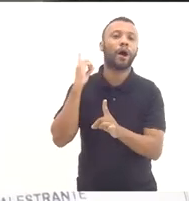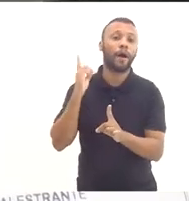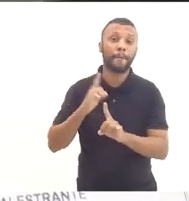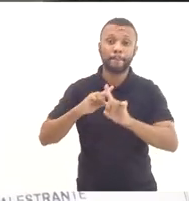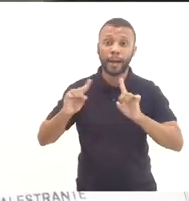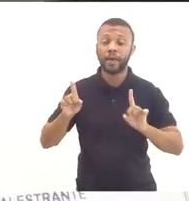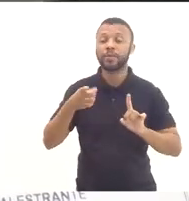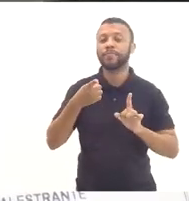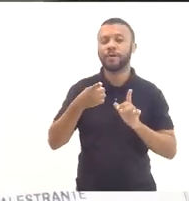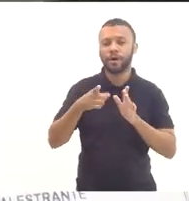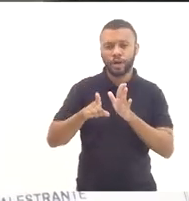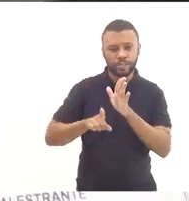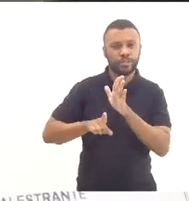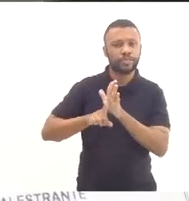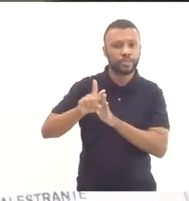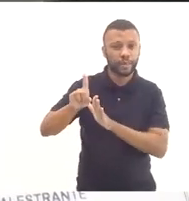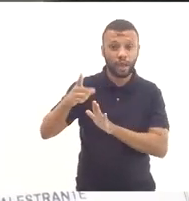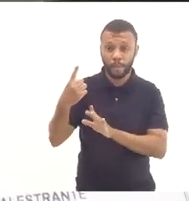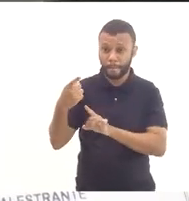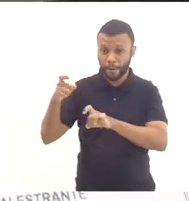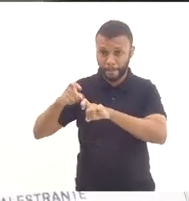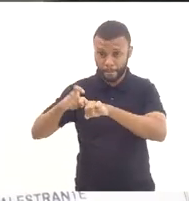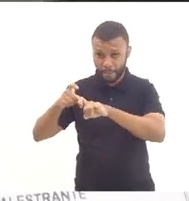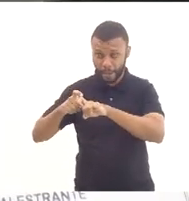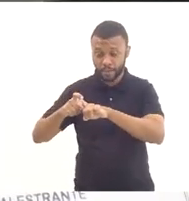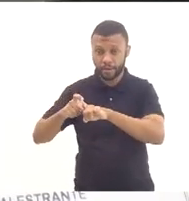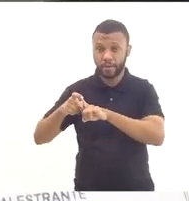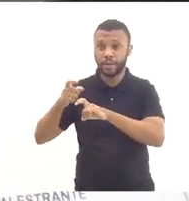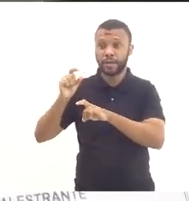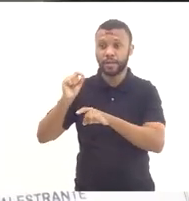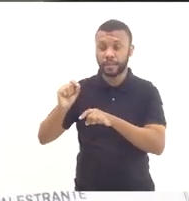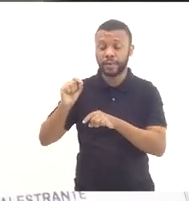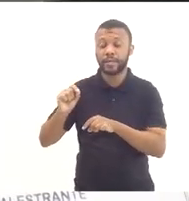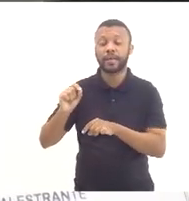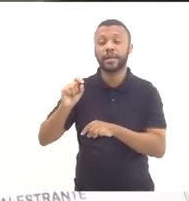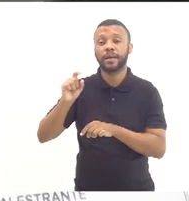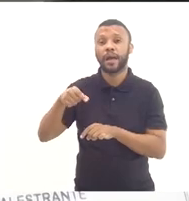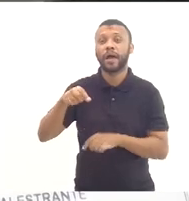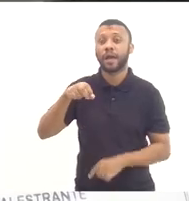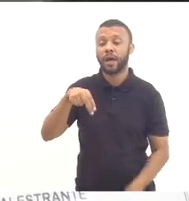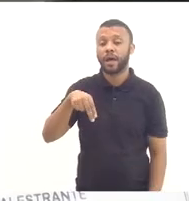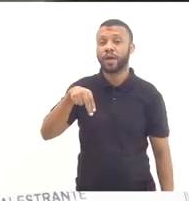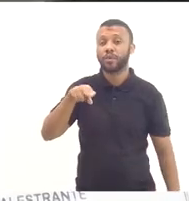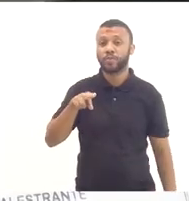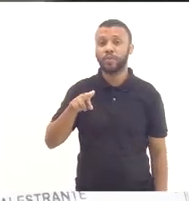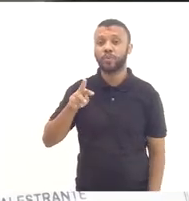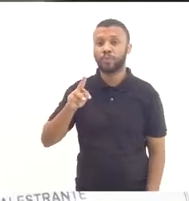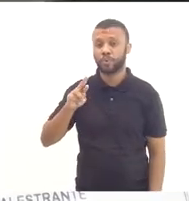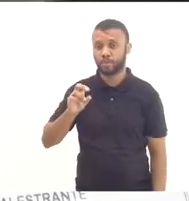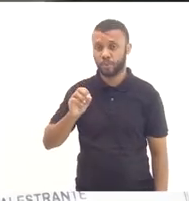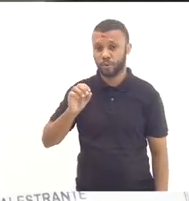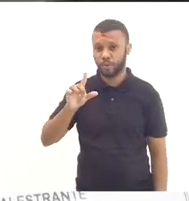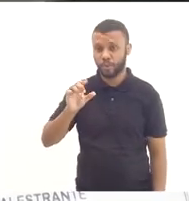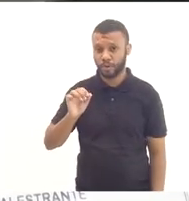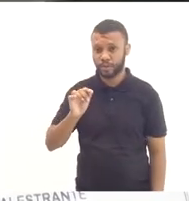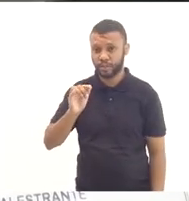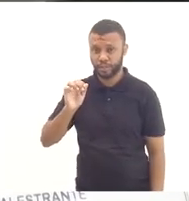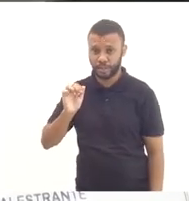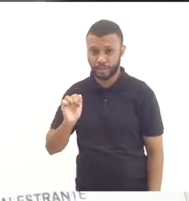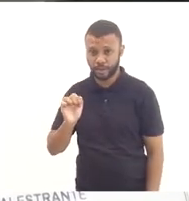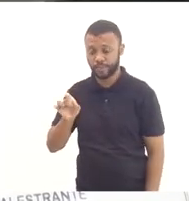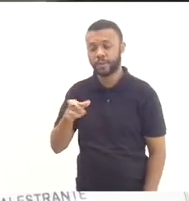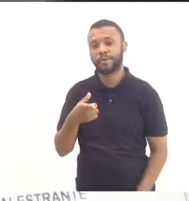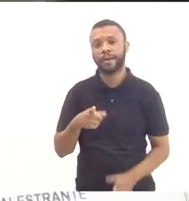vou te indicar uma médica porque esse tratamento é feito com nutrologia através do nutrólogo também Doutor ele me indicou